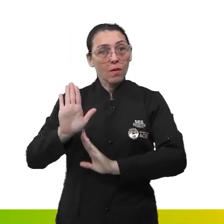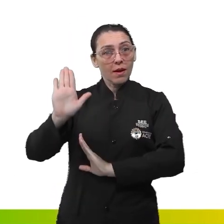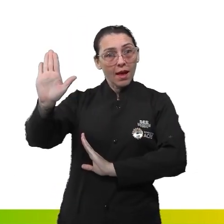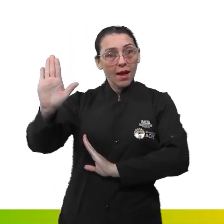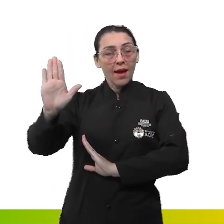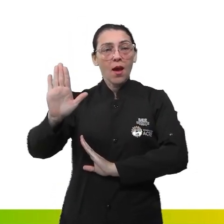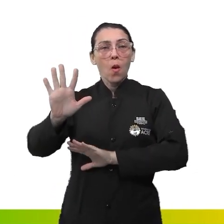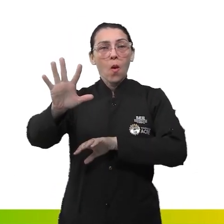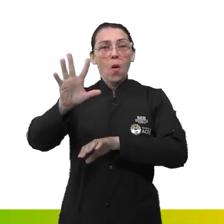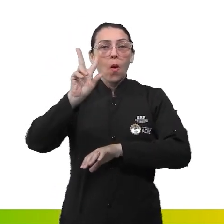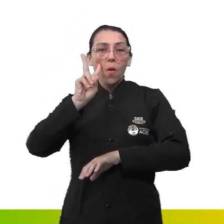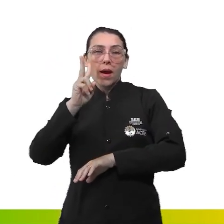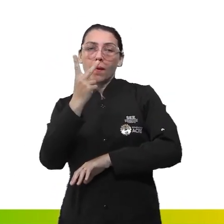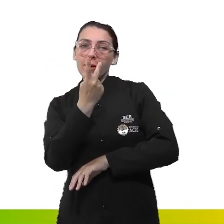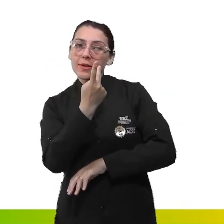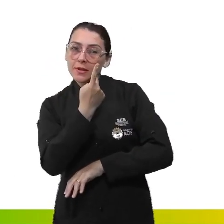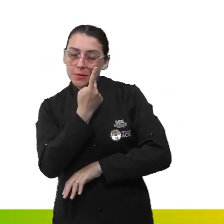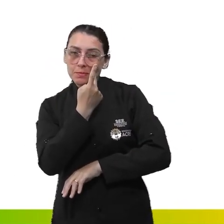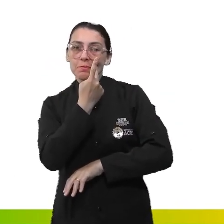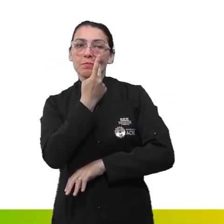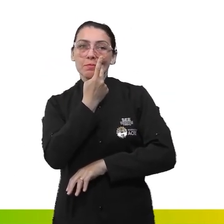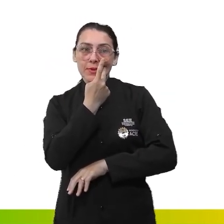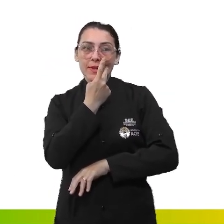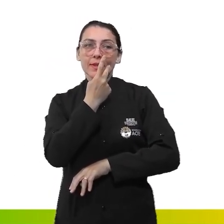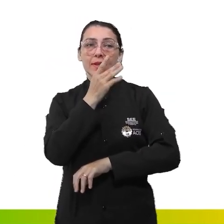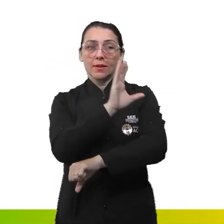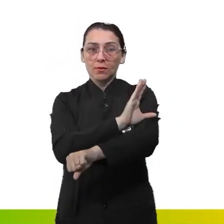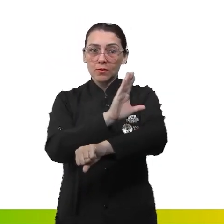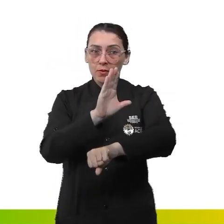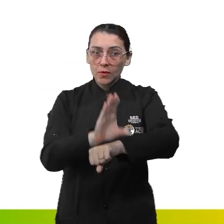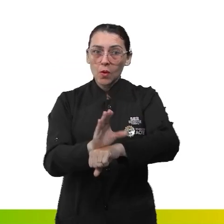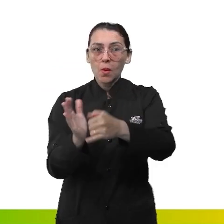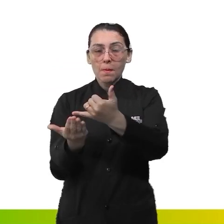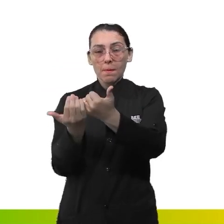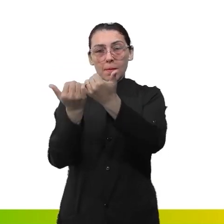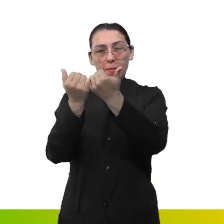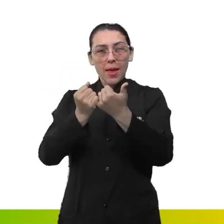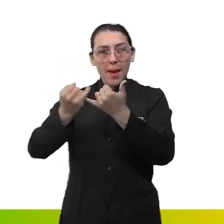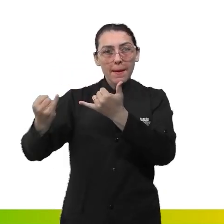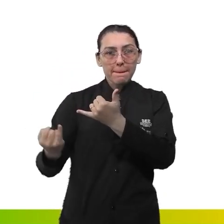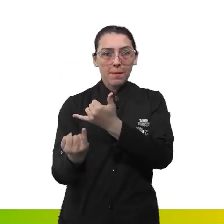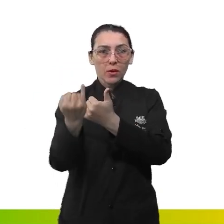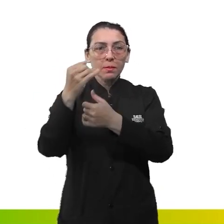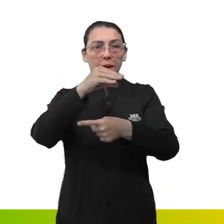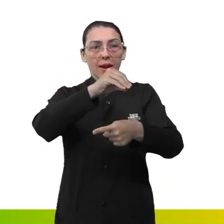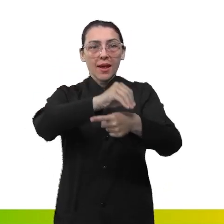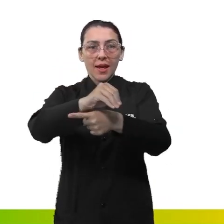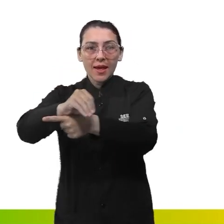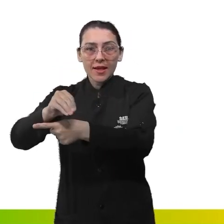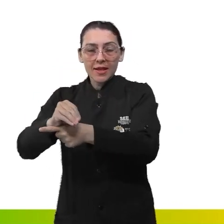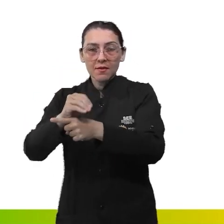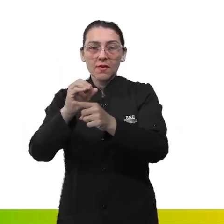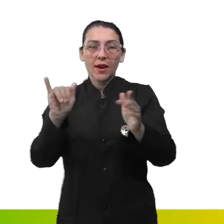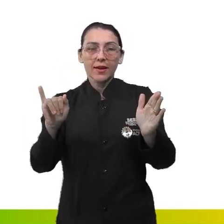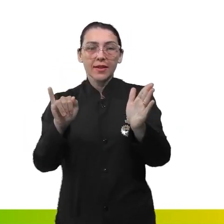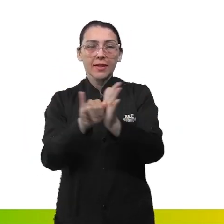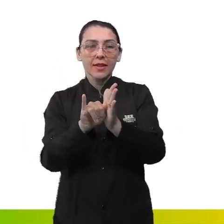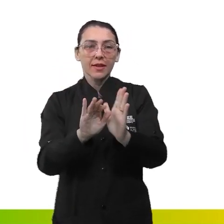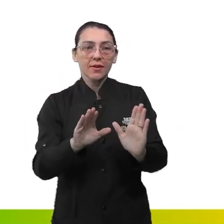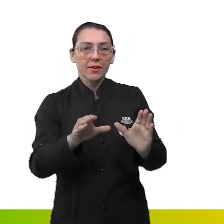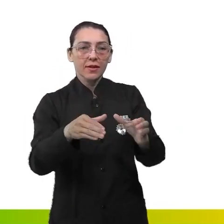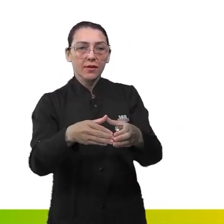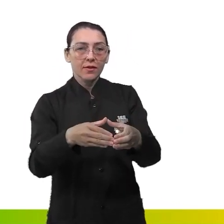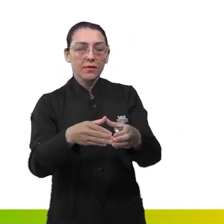O reconhecimento dessas expressões culturais como patrimônio é essencial